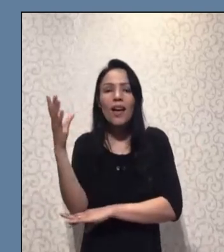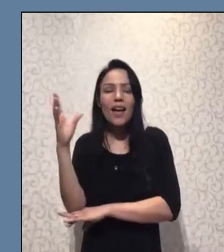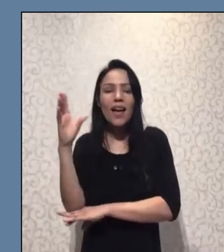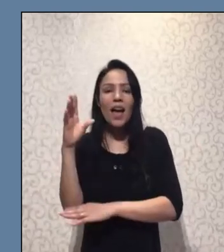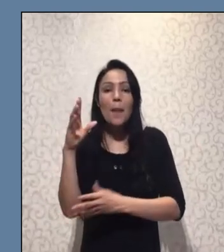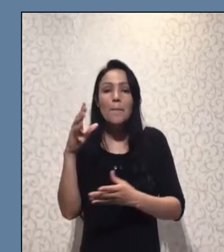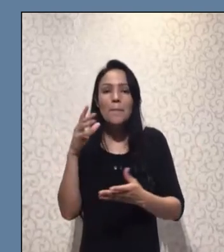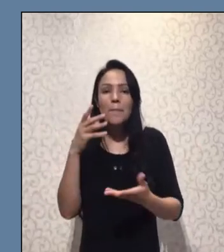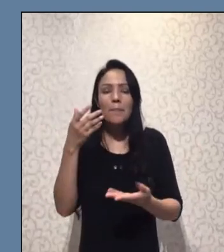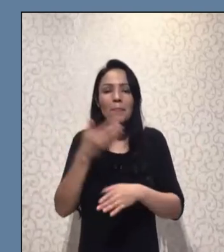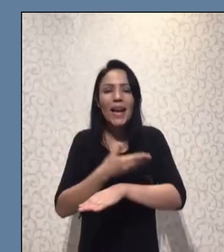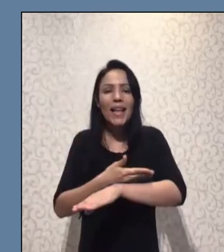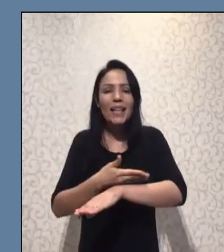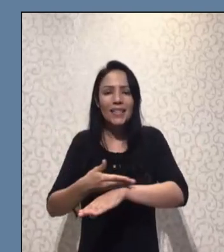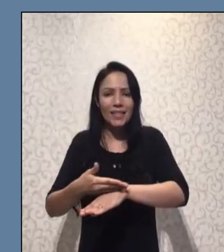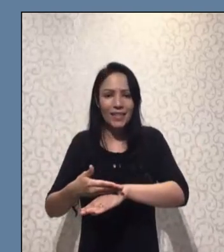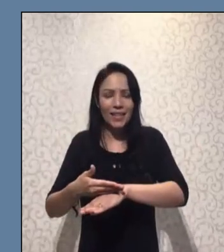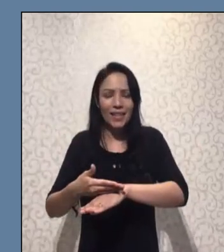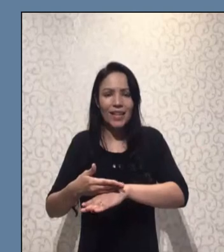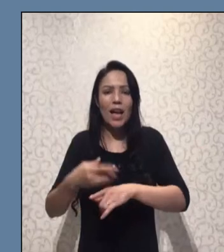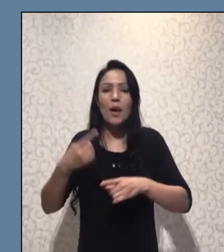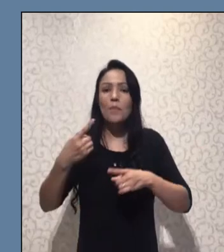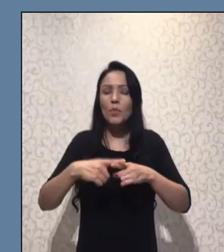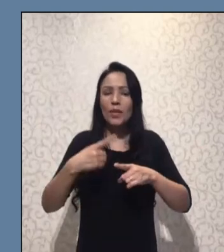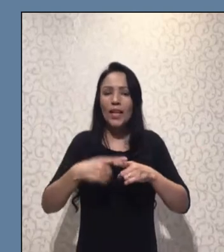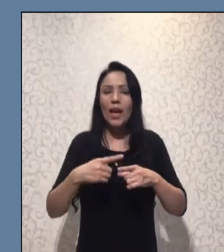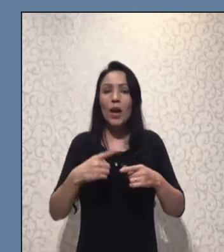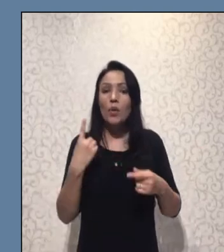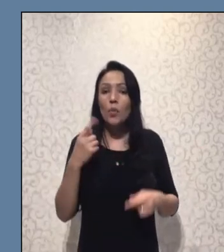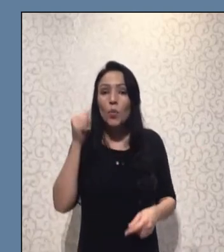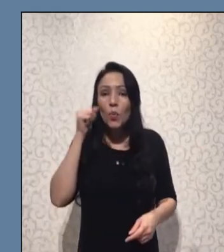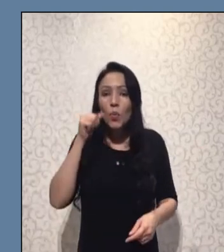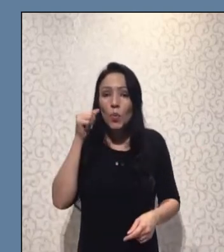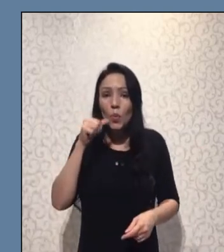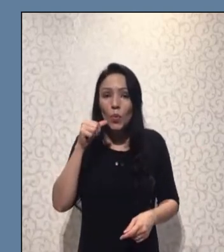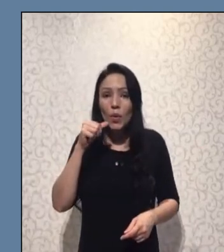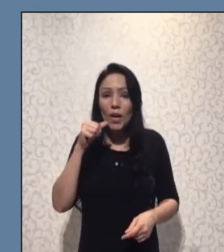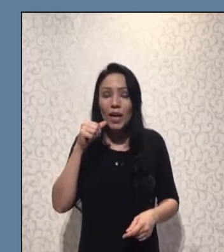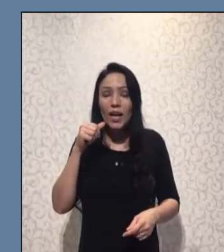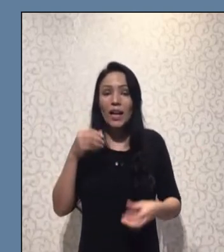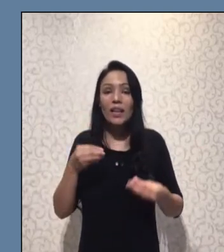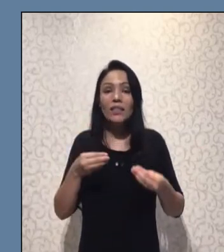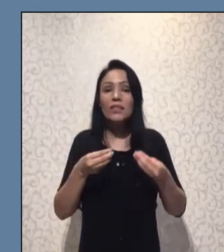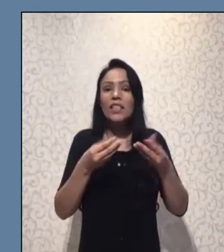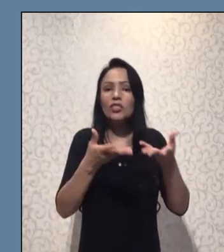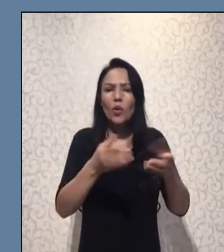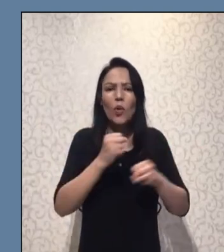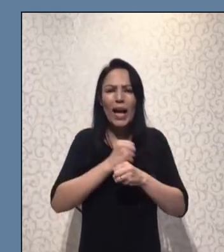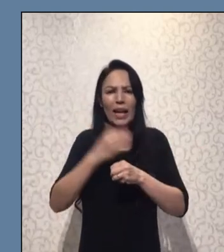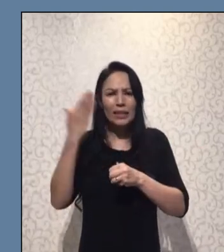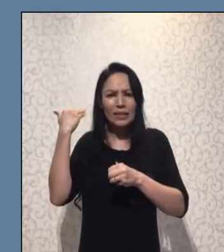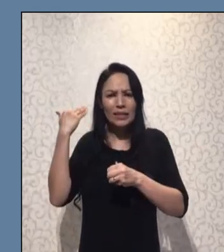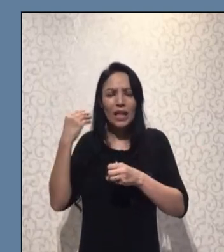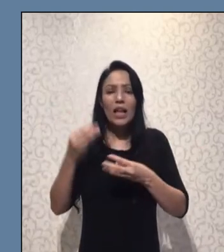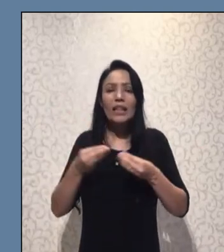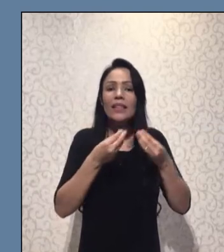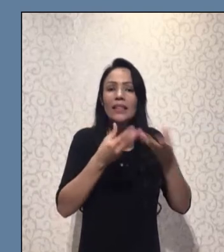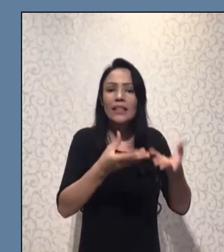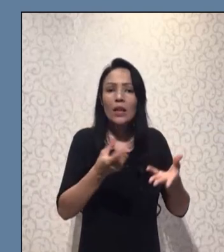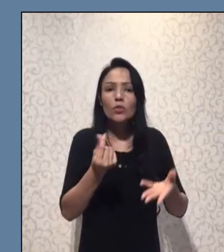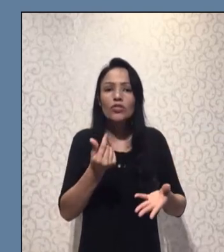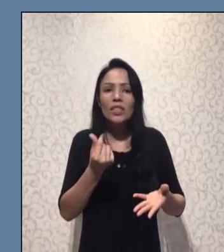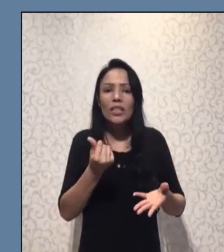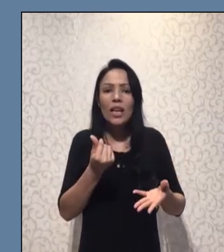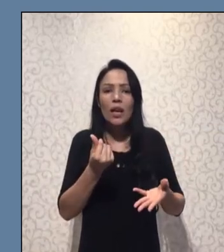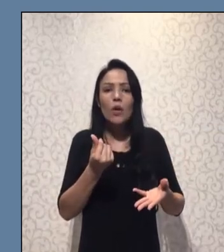uma senhora, no final do século XIX, deixou uma verba para que nunca